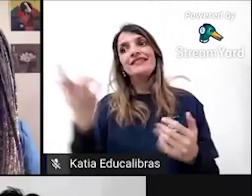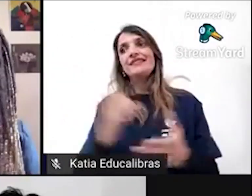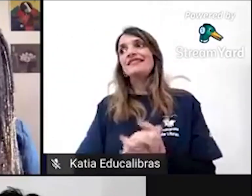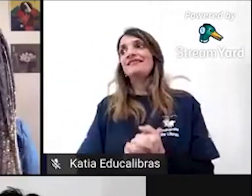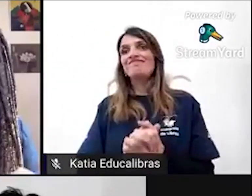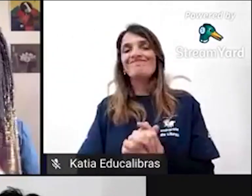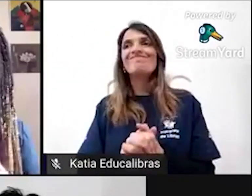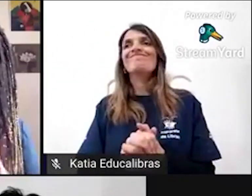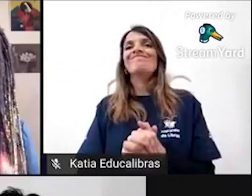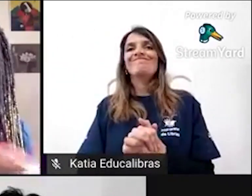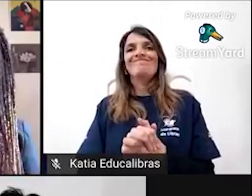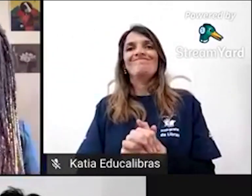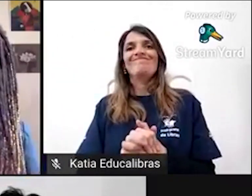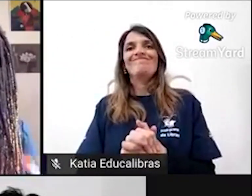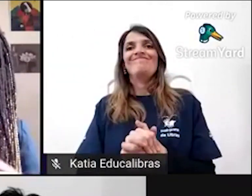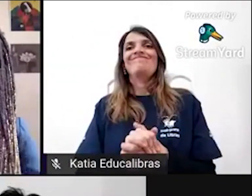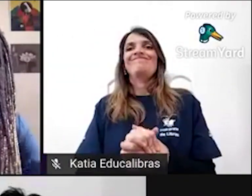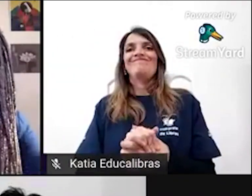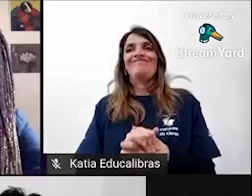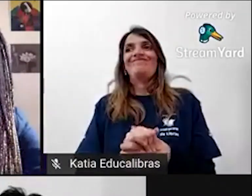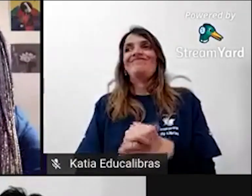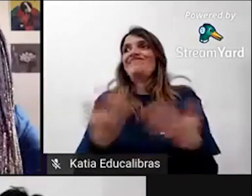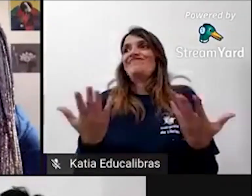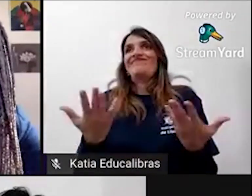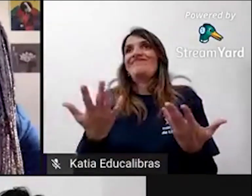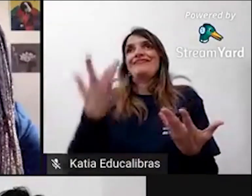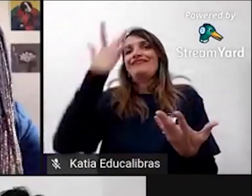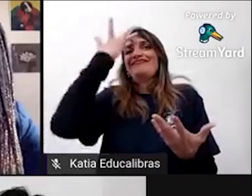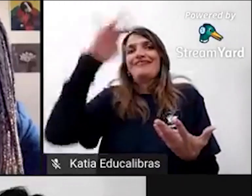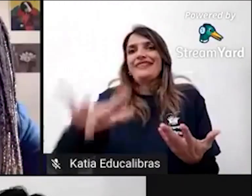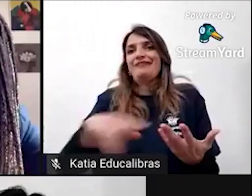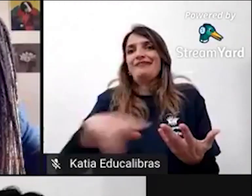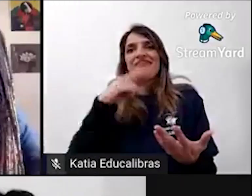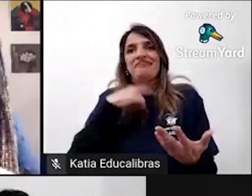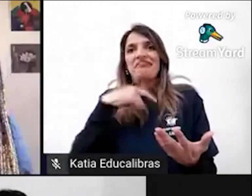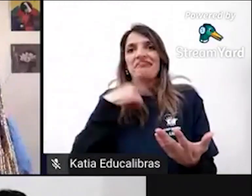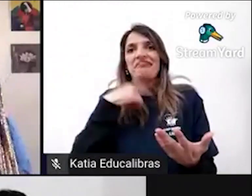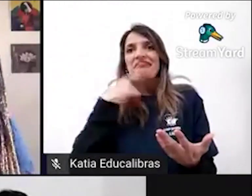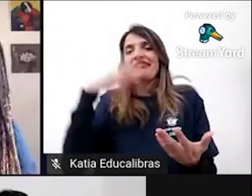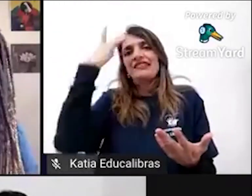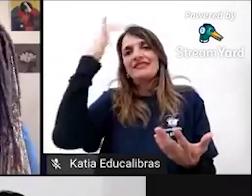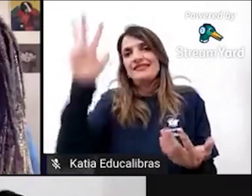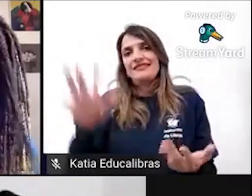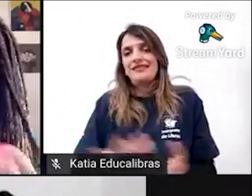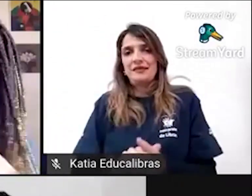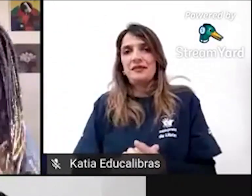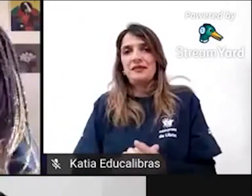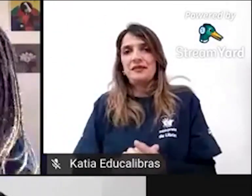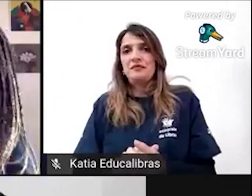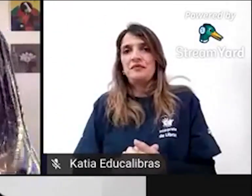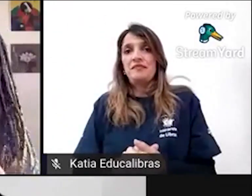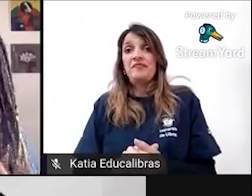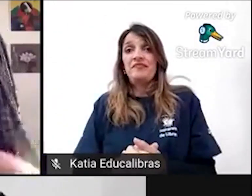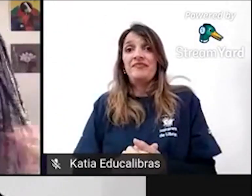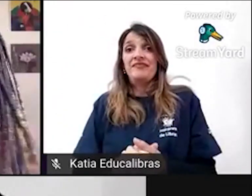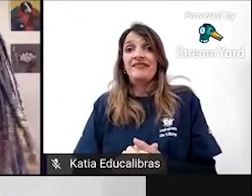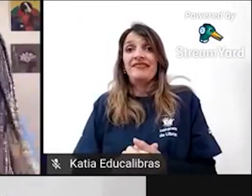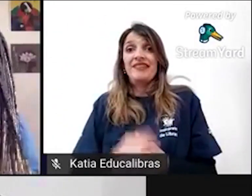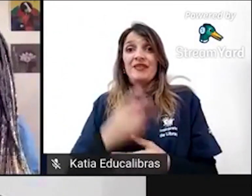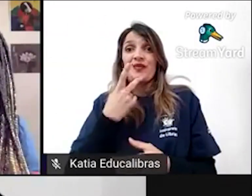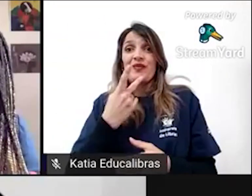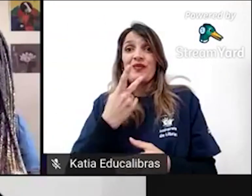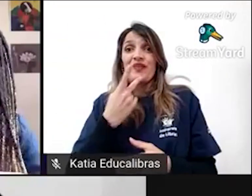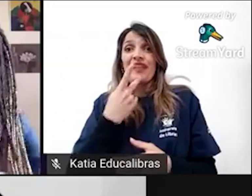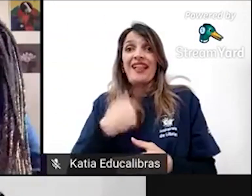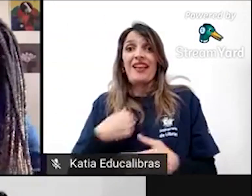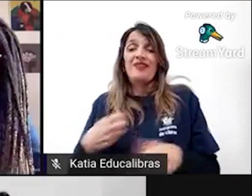tão fluido e incerto. Eu confesso a vocês, peço a licença para